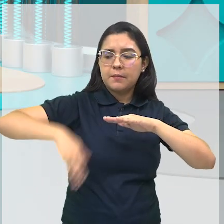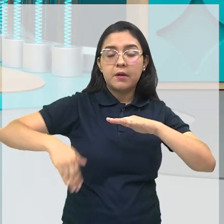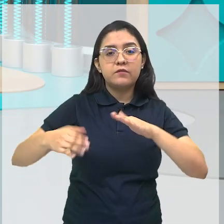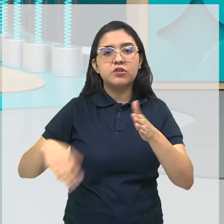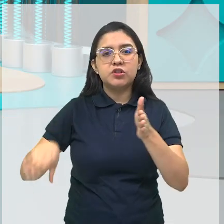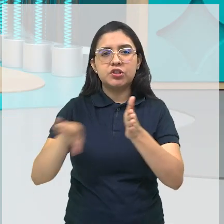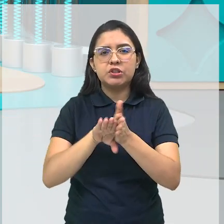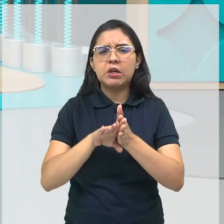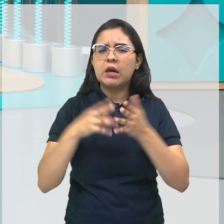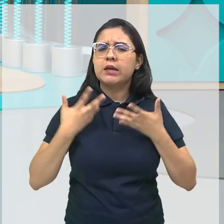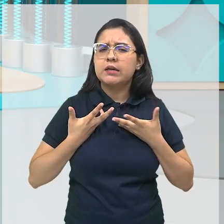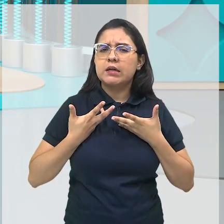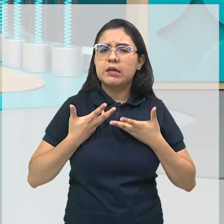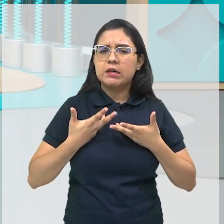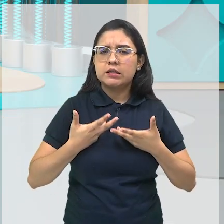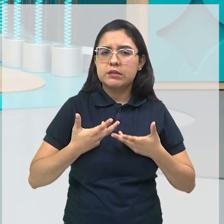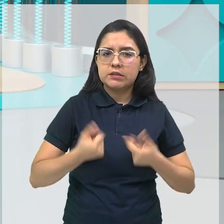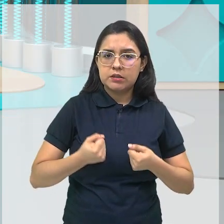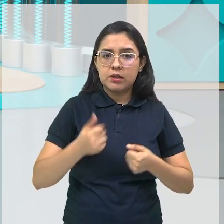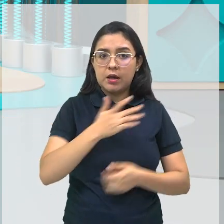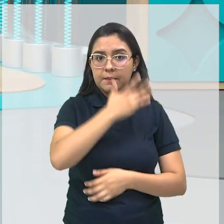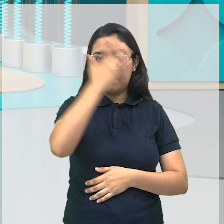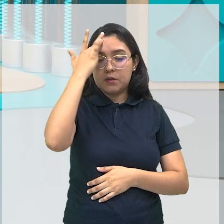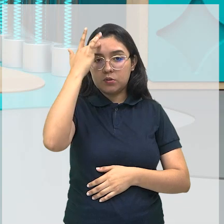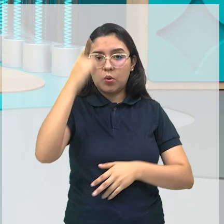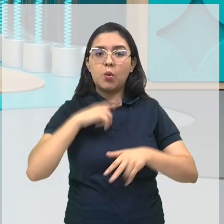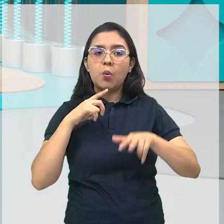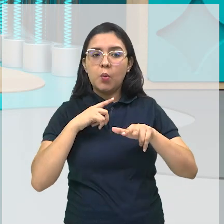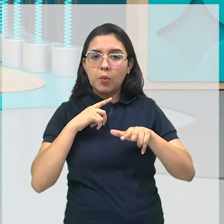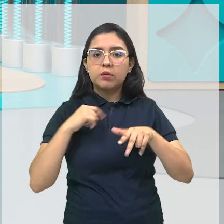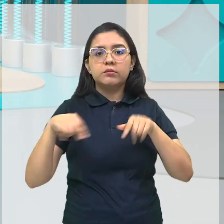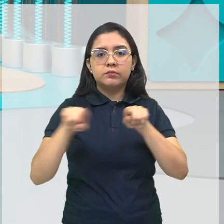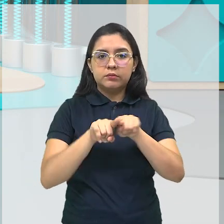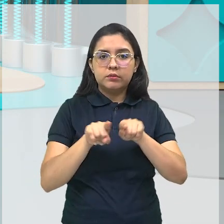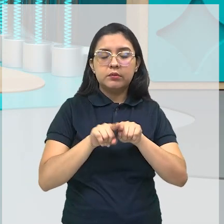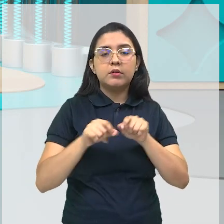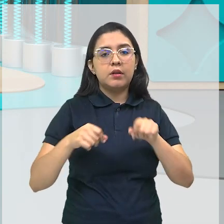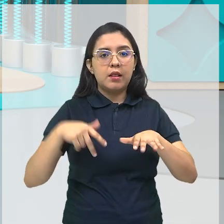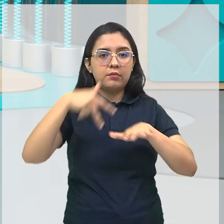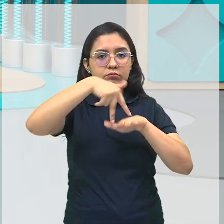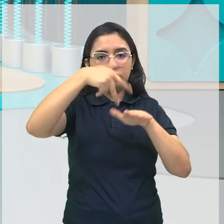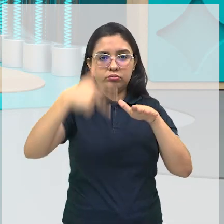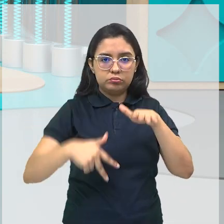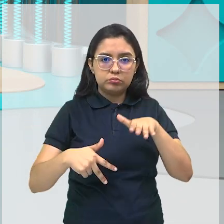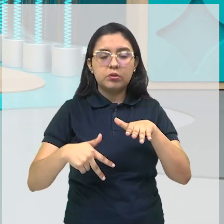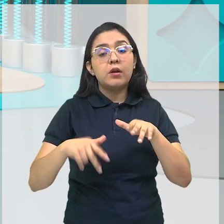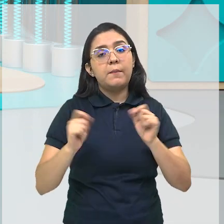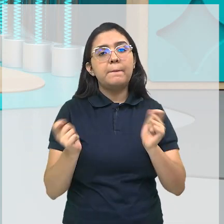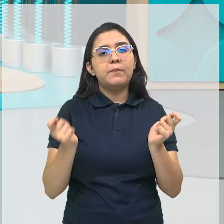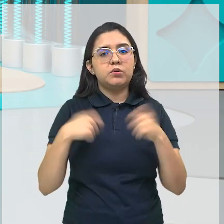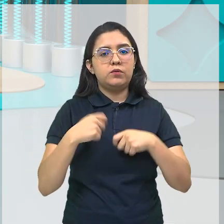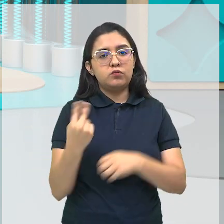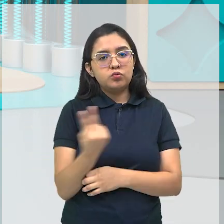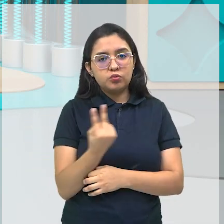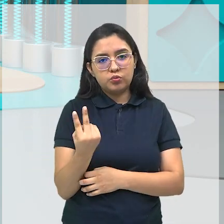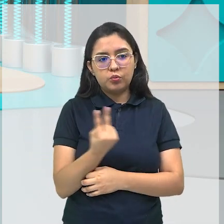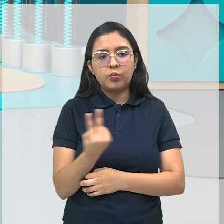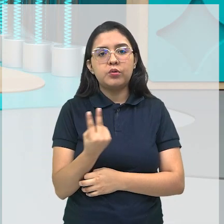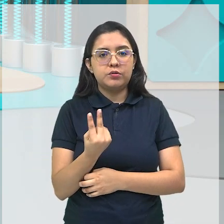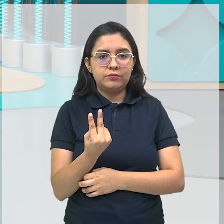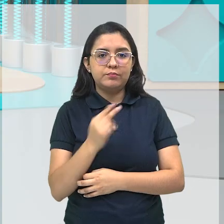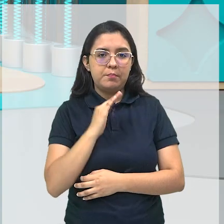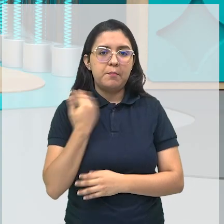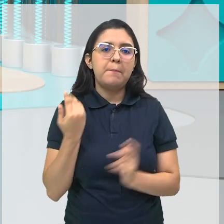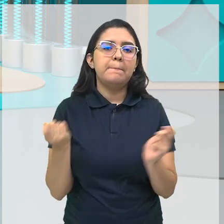chega cansado e a vítima começa a subir em você, ele afogando, vai possivelmente morrer as